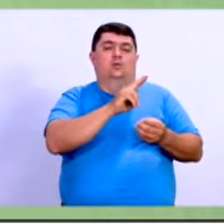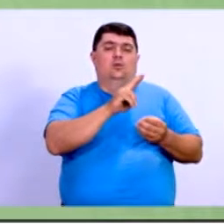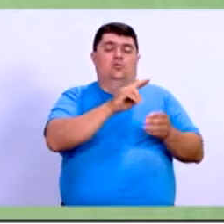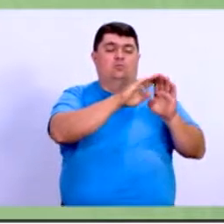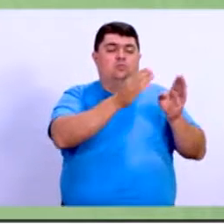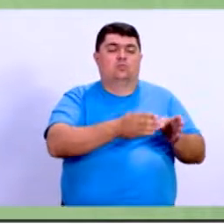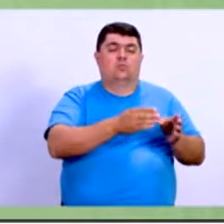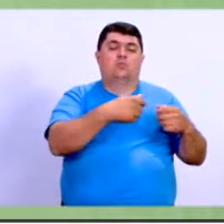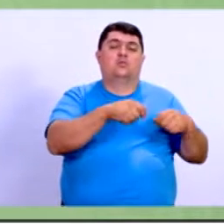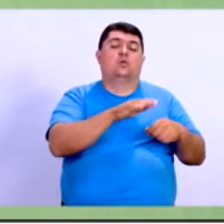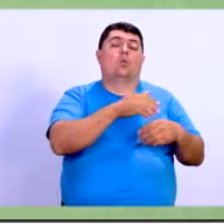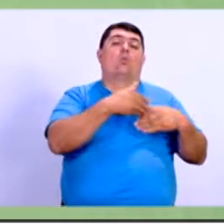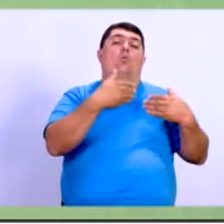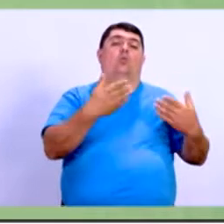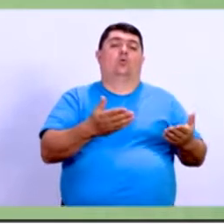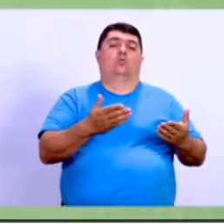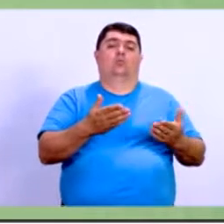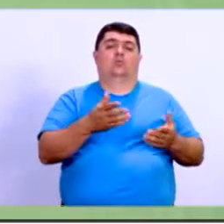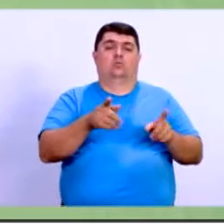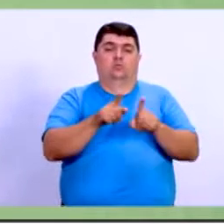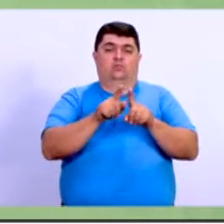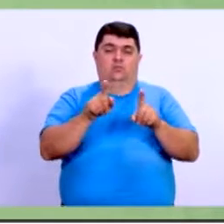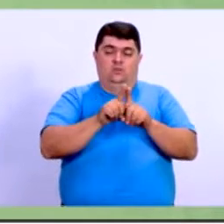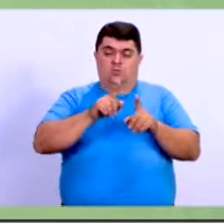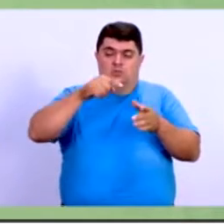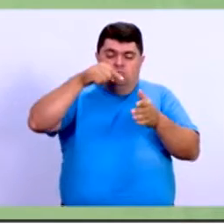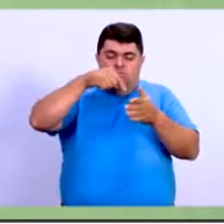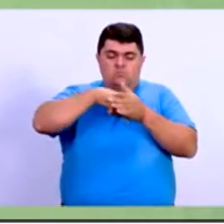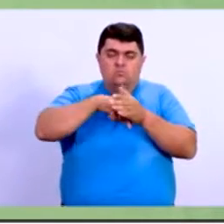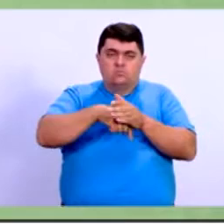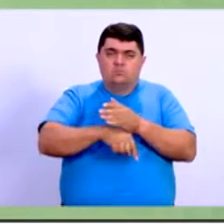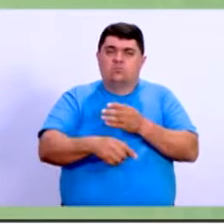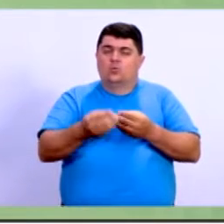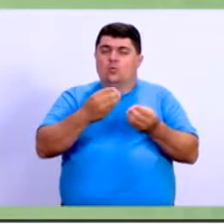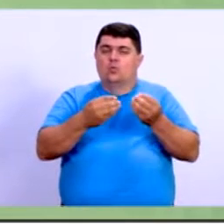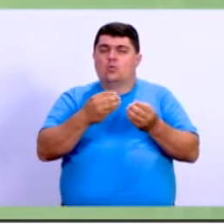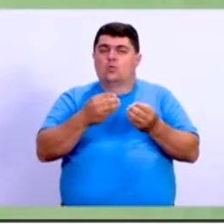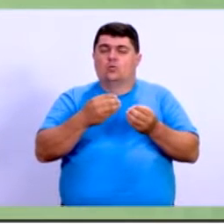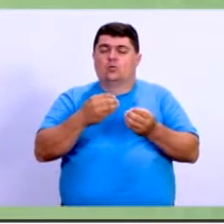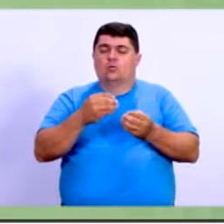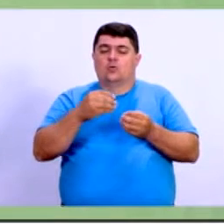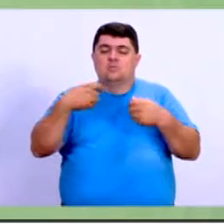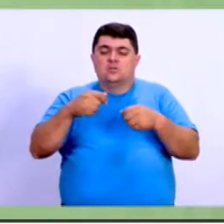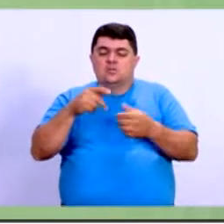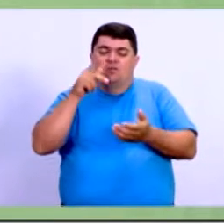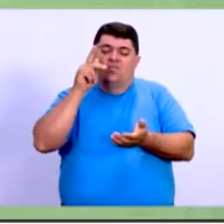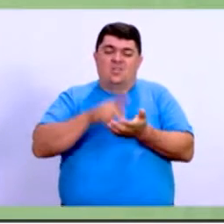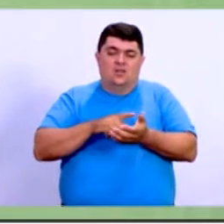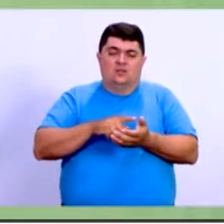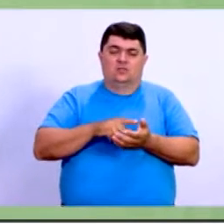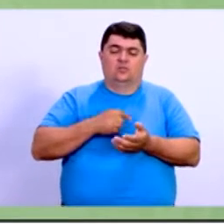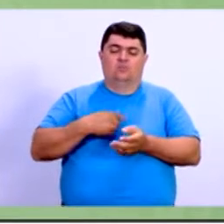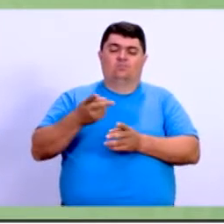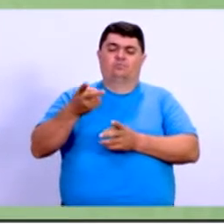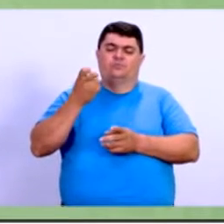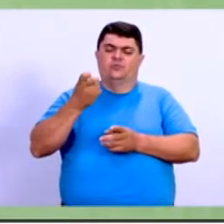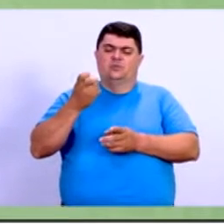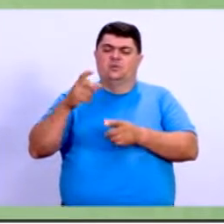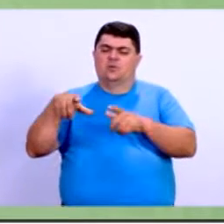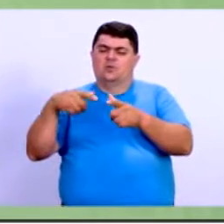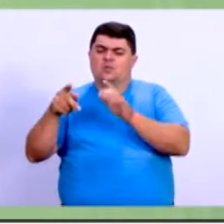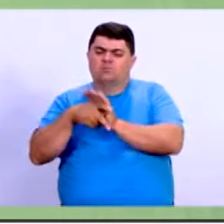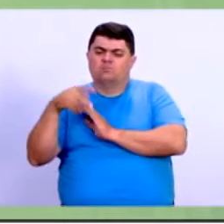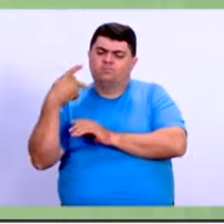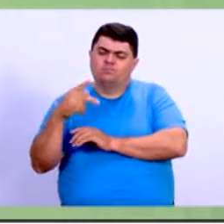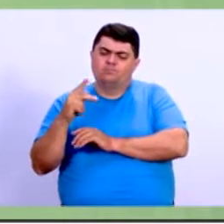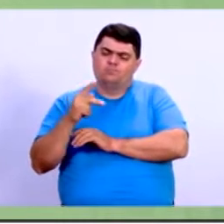faço também um estudo profundo das necessidades dos usuários, certo? Faço o levantamento dos requisitos